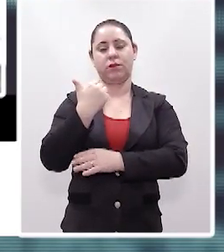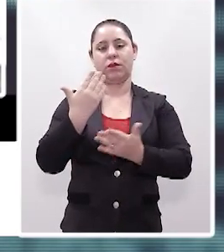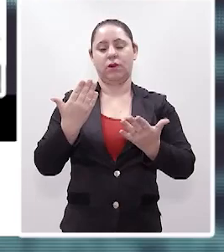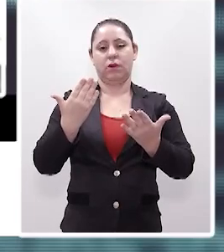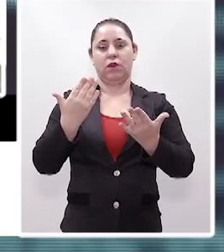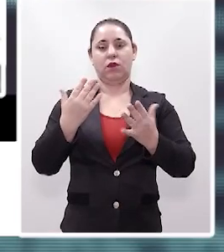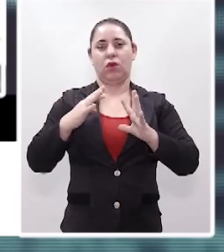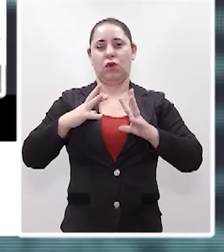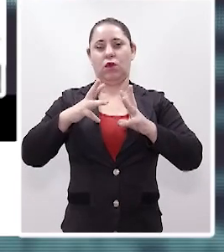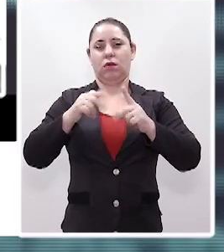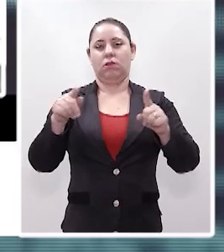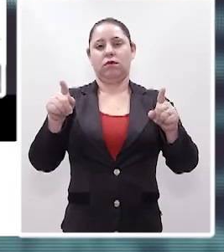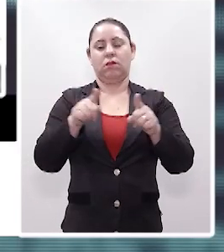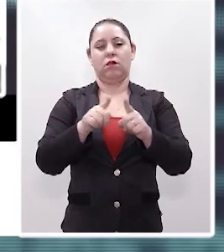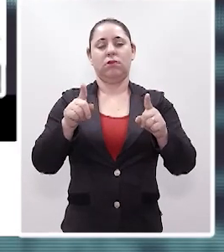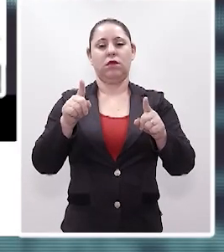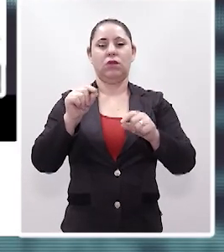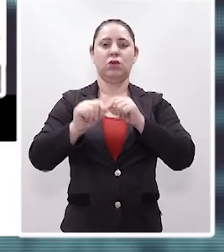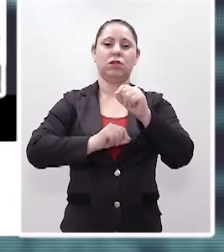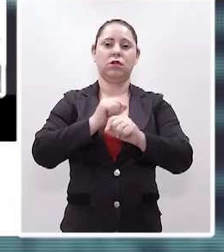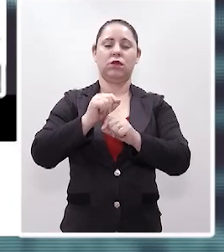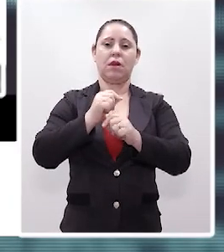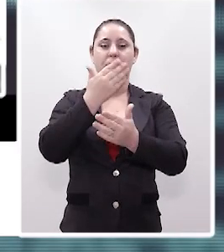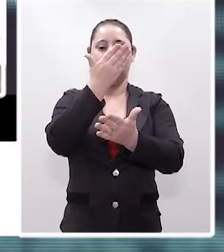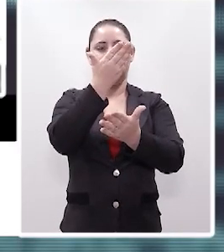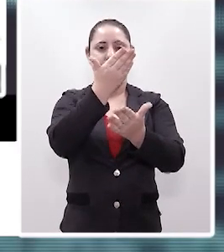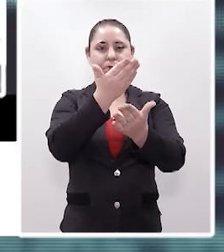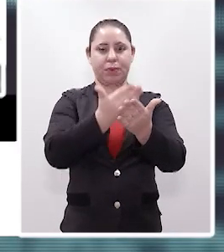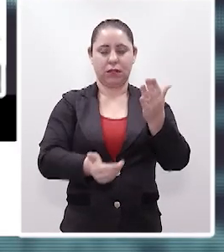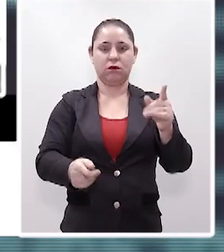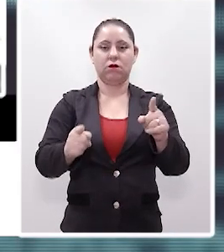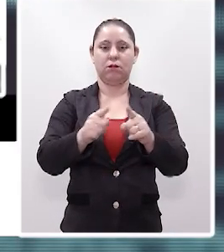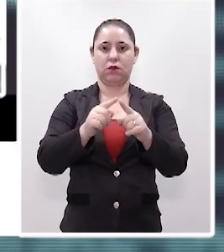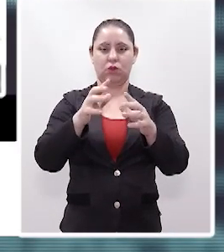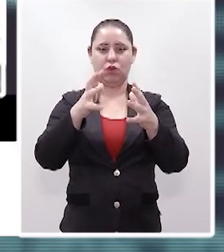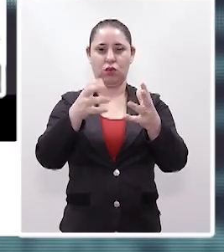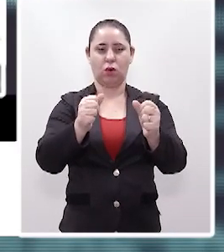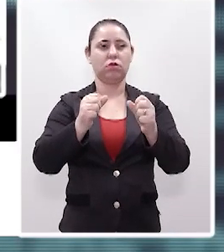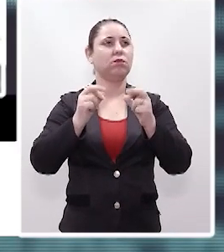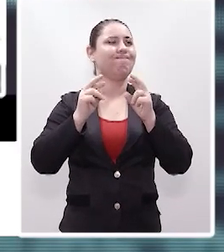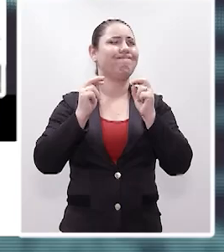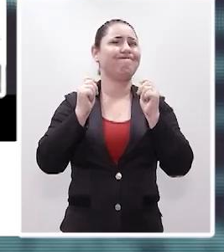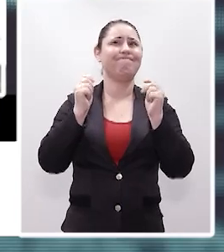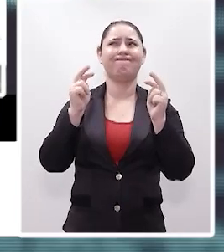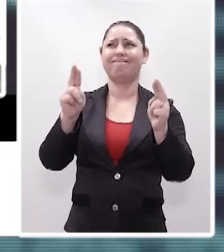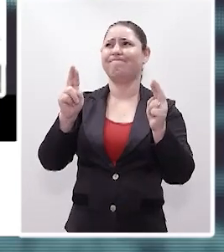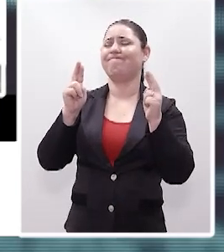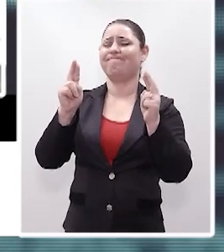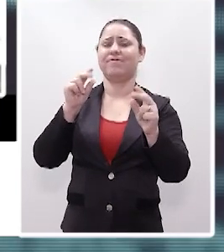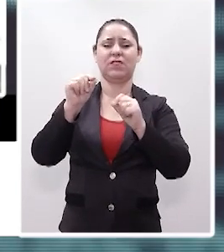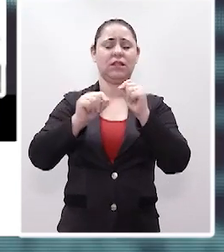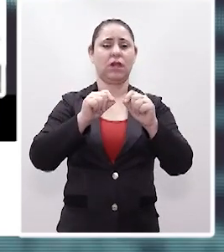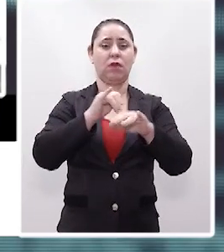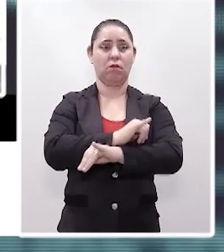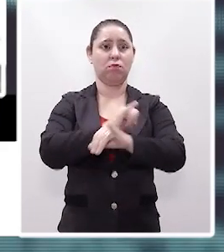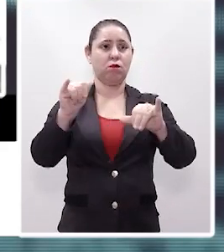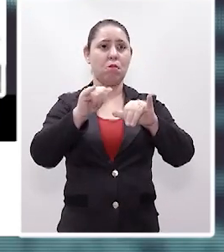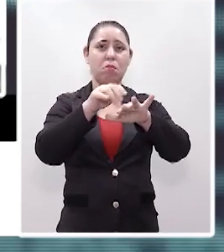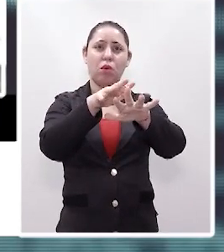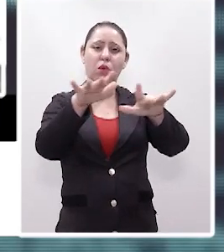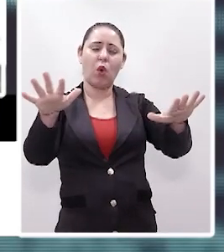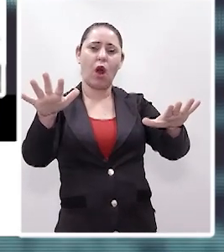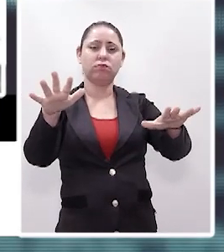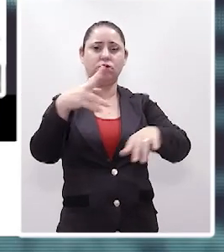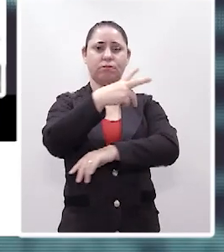muito, né, acima de tudo, aí, que infelizmente vemos essas perdas e que todos torcemos muito aí para que as campanhas de